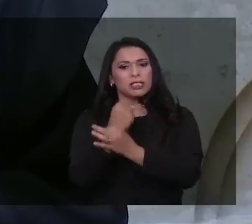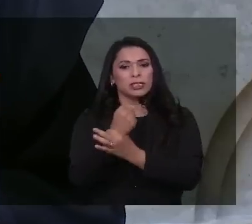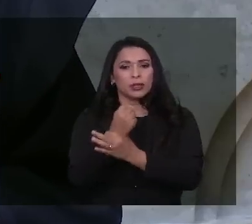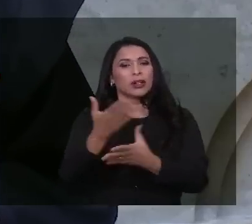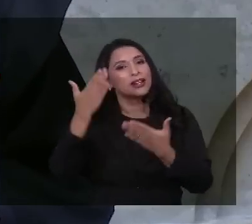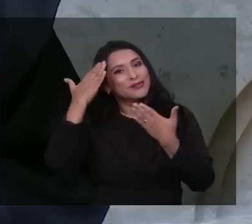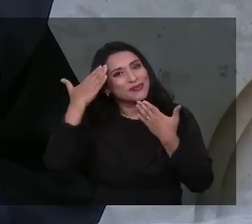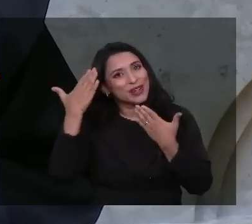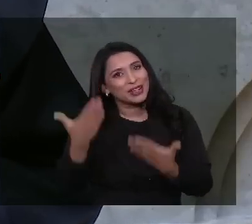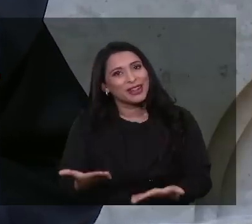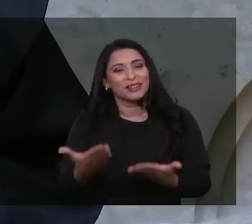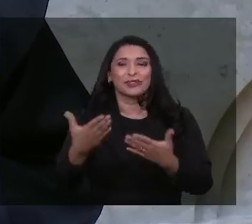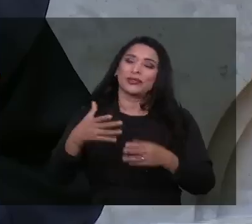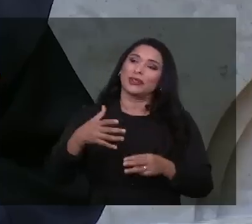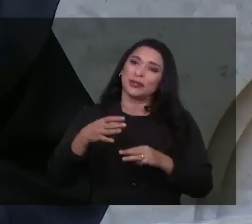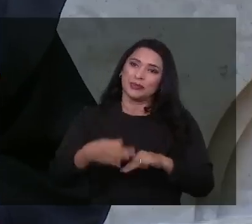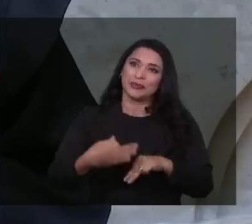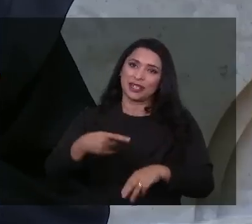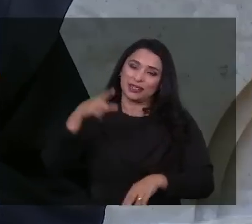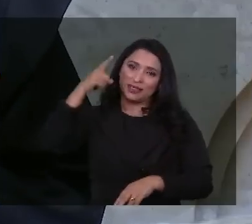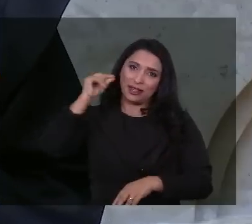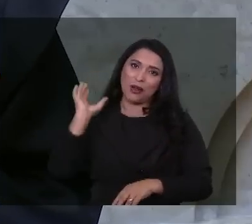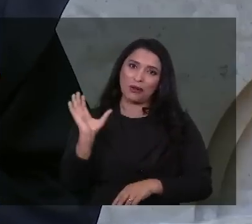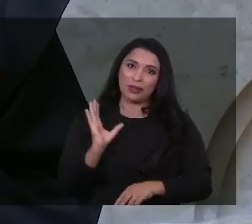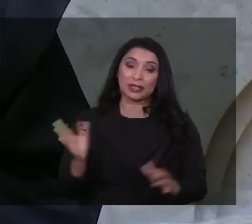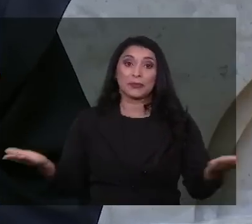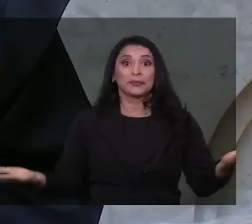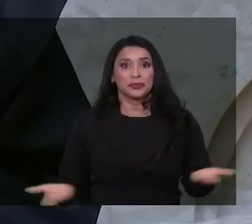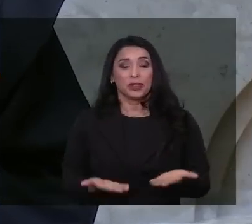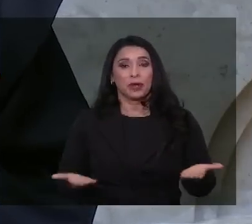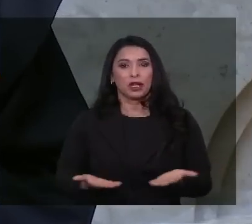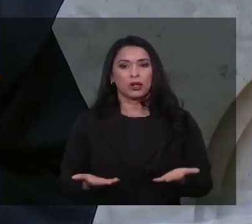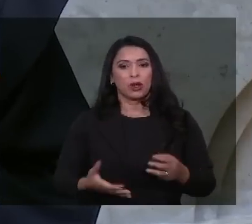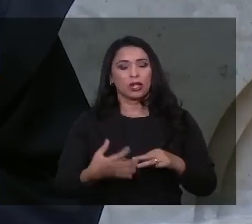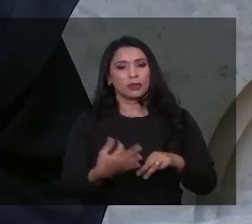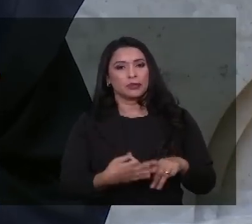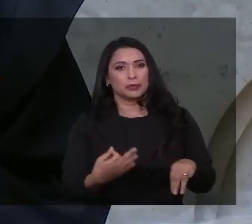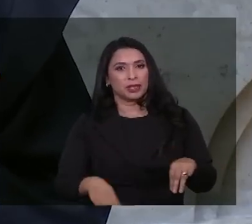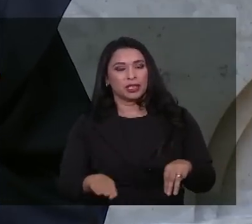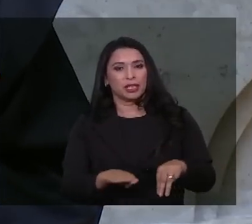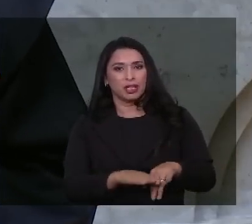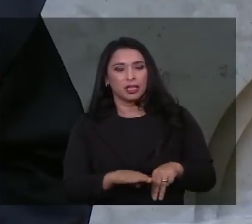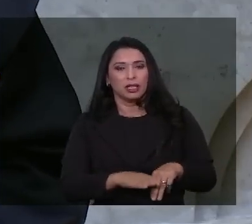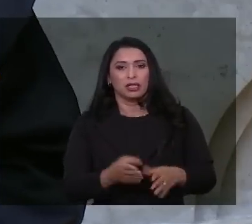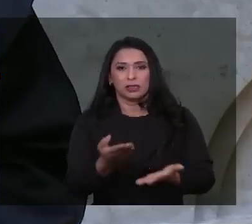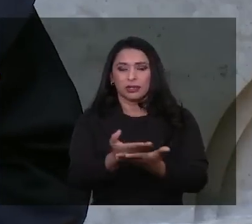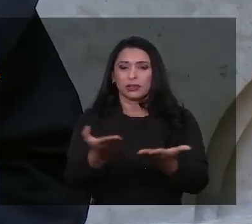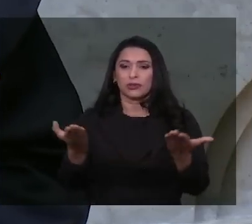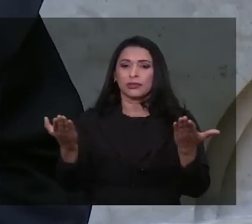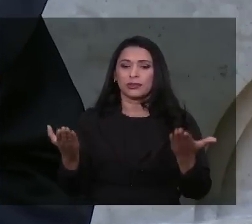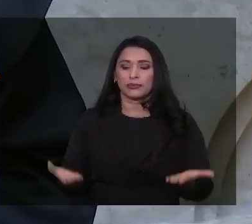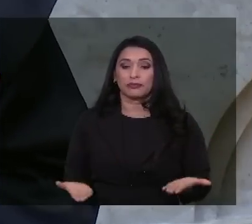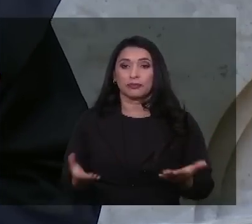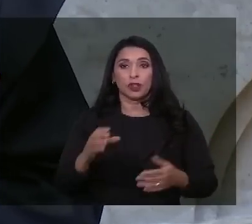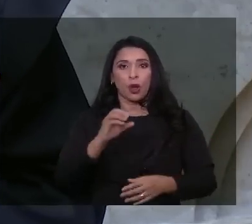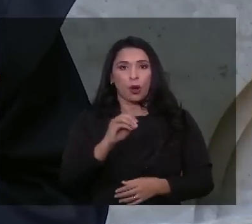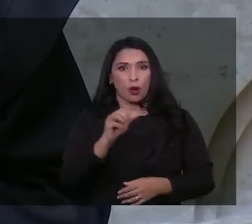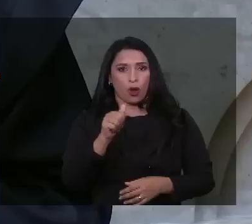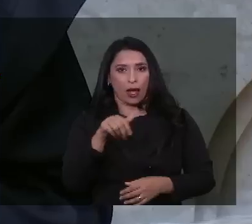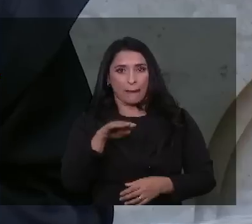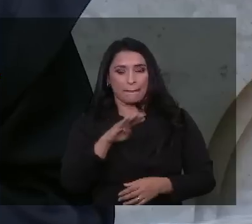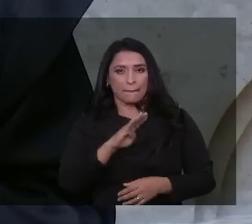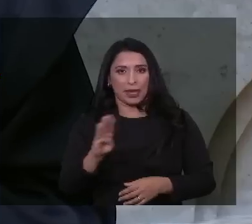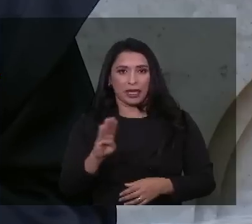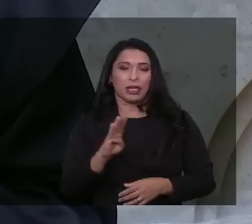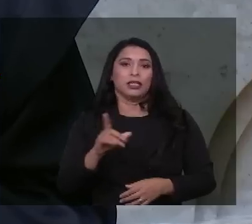portanto, ministra Rosa. Nesta sessão, prezadas ministras e prezados ministros, a OAB renova seu compromisso